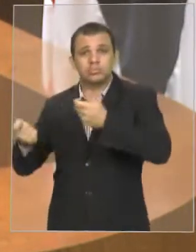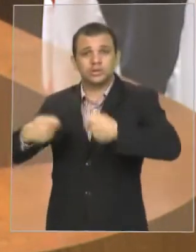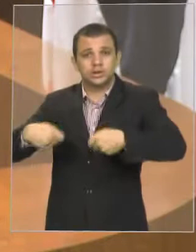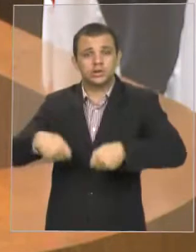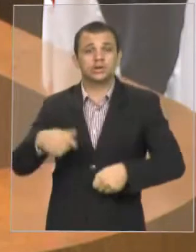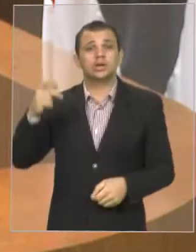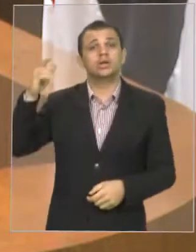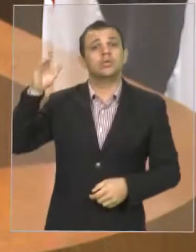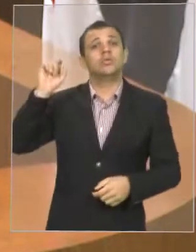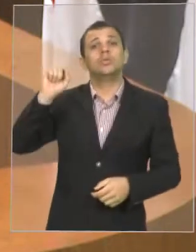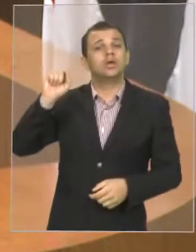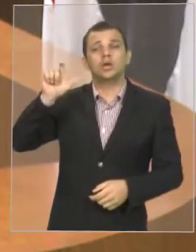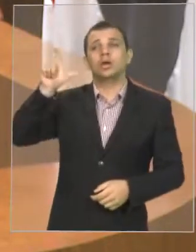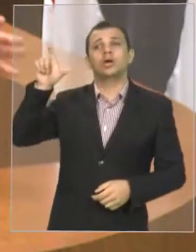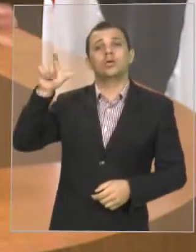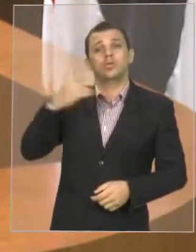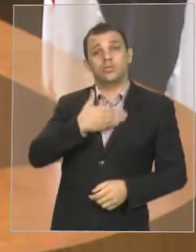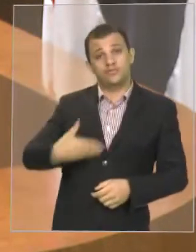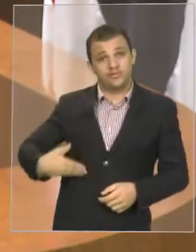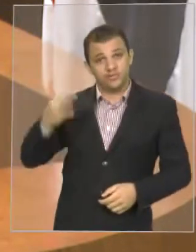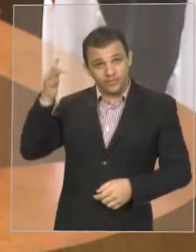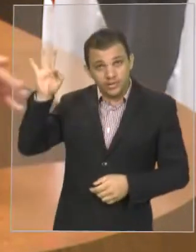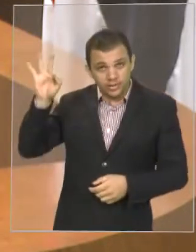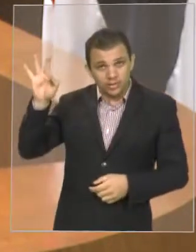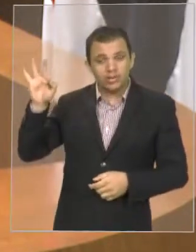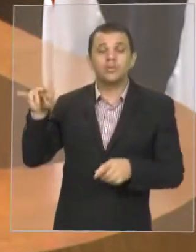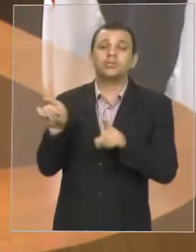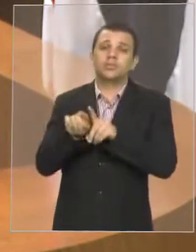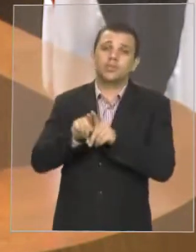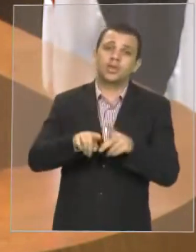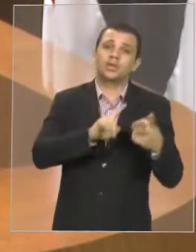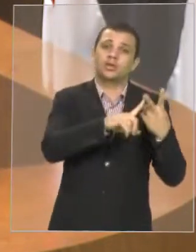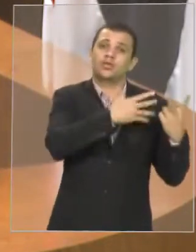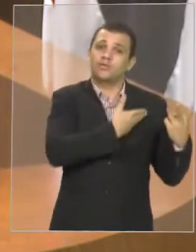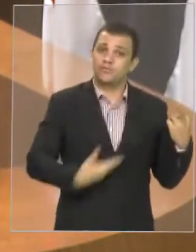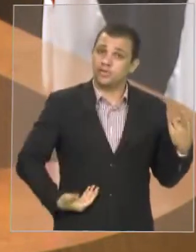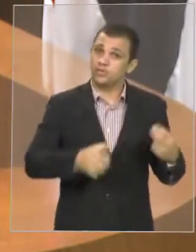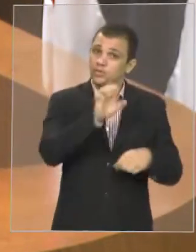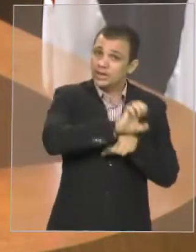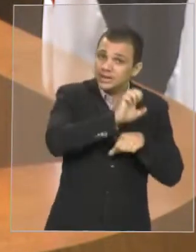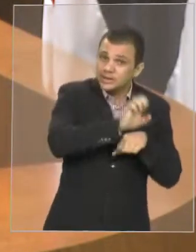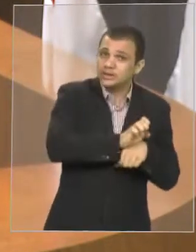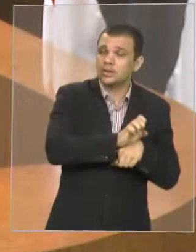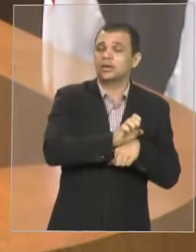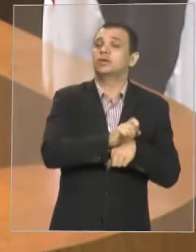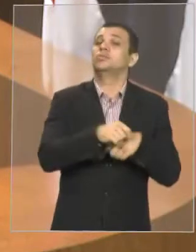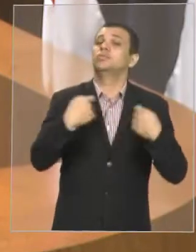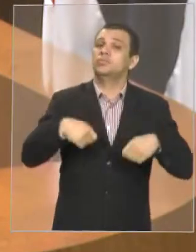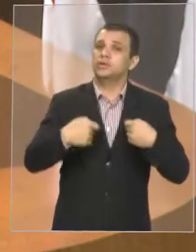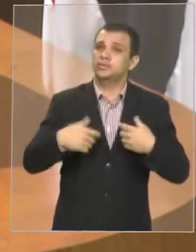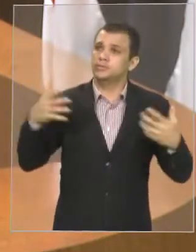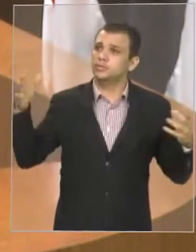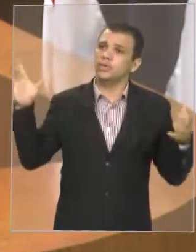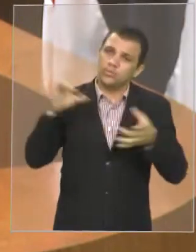federal com essa iniciativa, mas também o governo do estado, levando conhecimento, levando